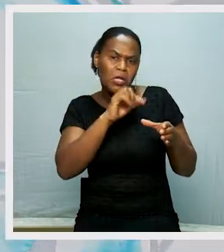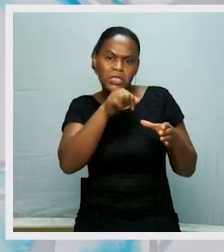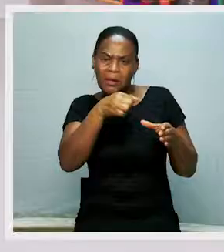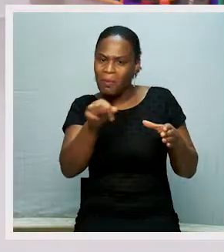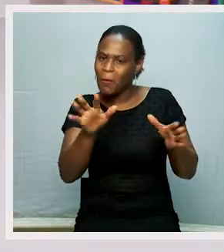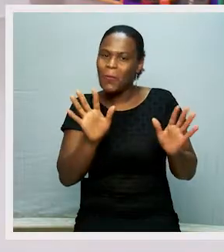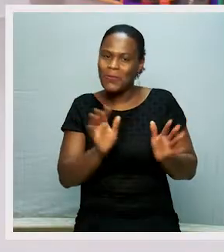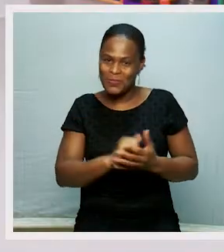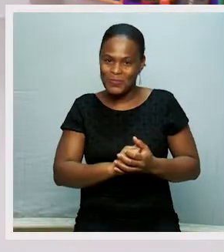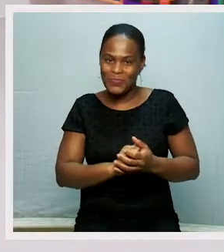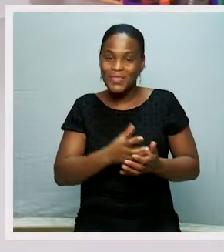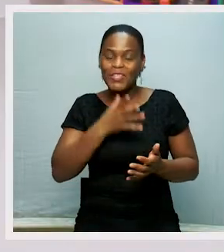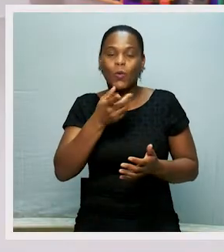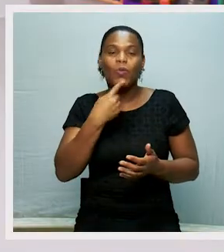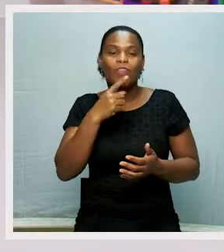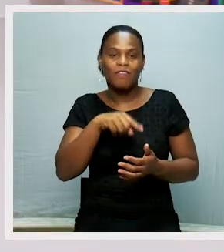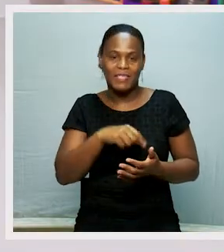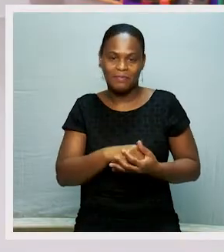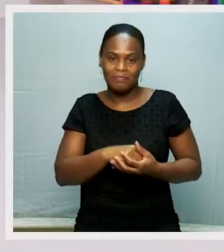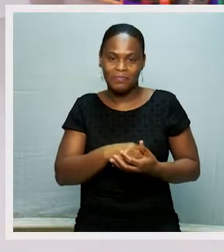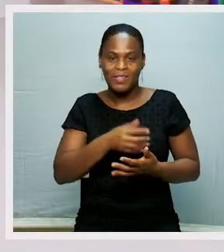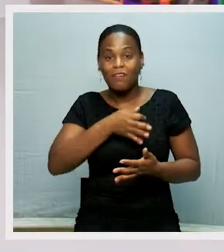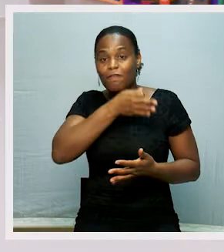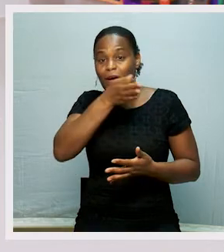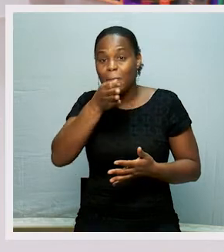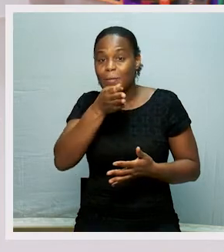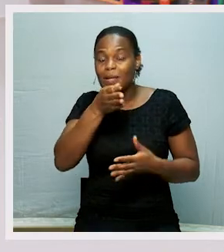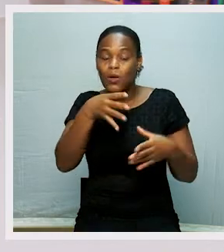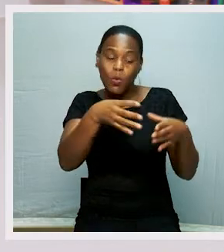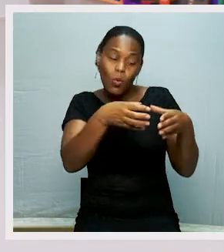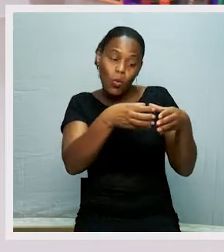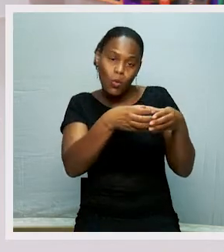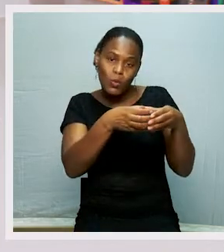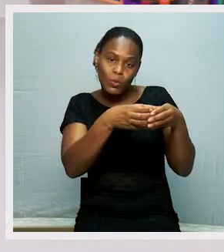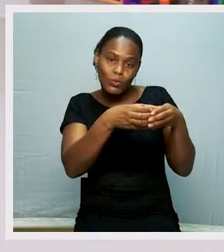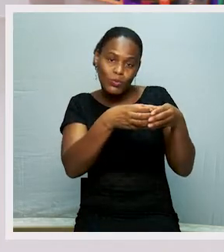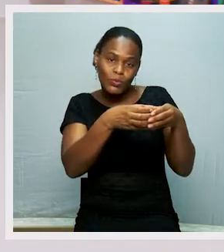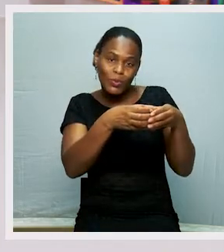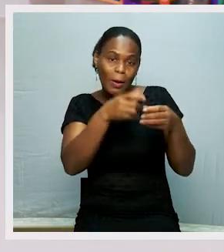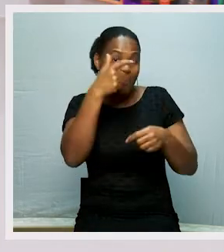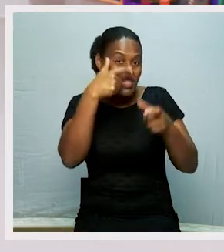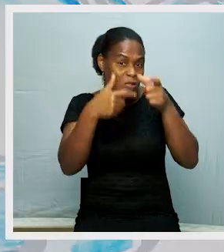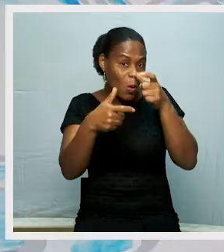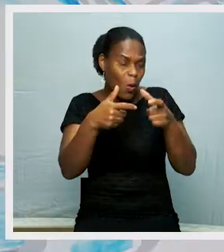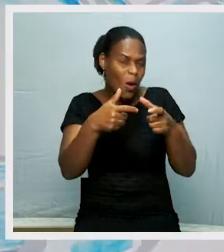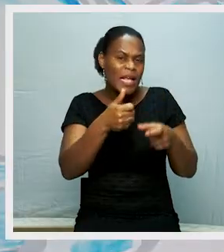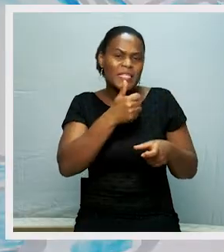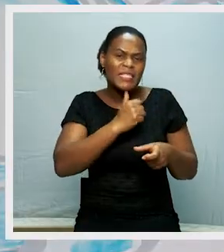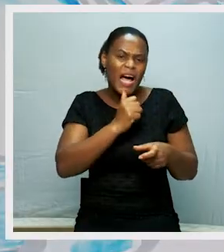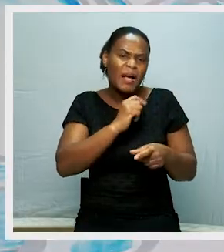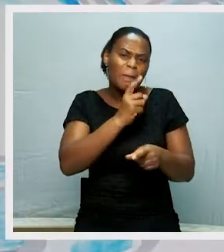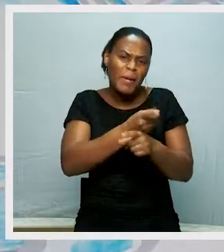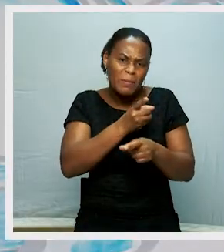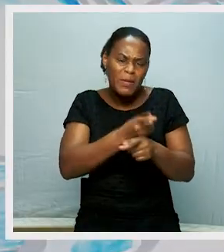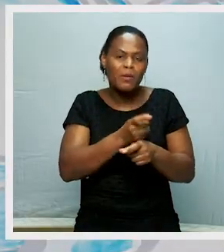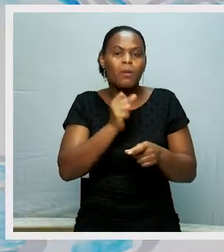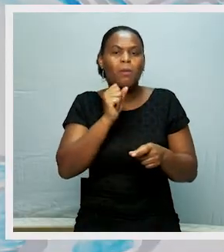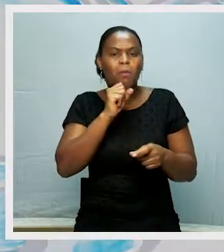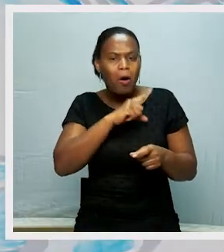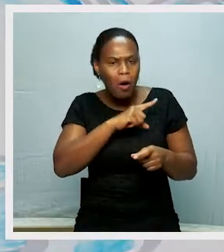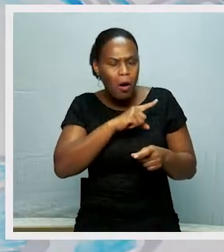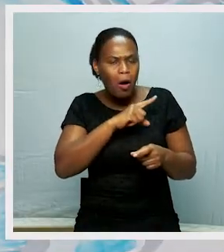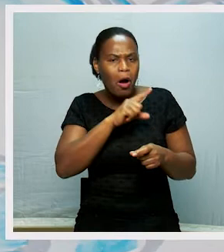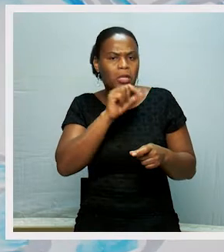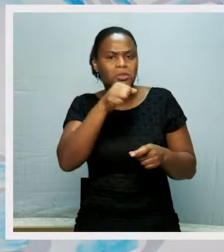Entenderam? Repitam comigo. Família é um conjunto de pessoas do mesmo sangue que